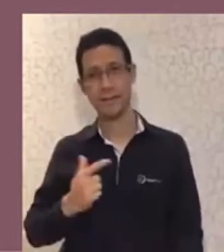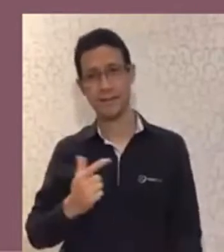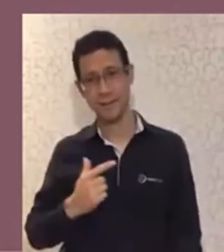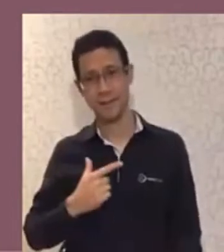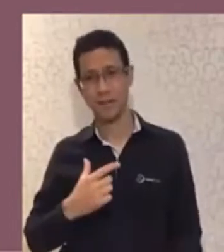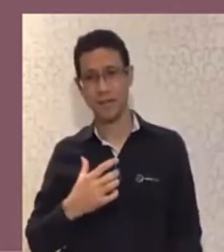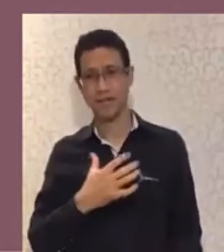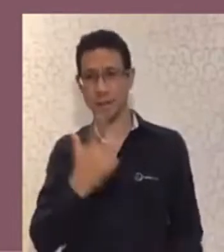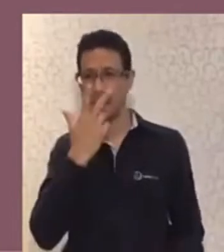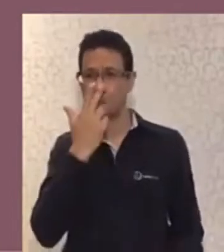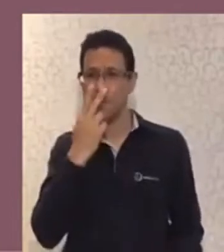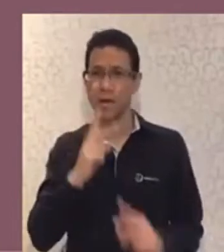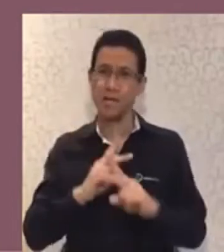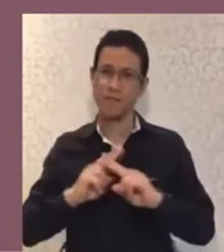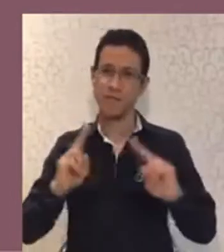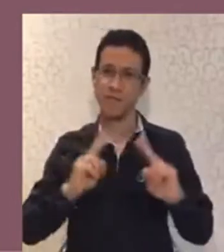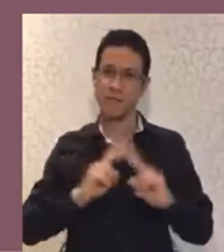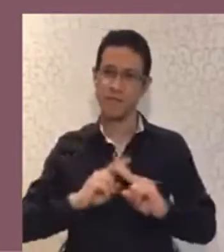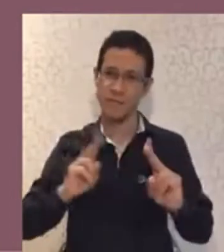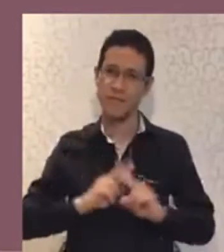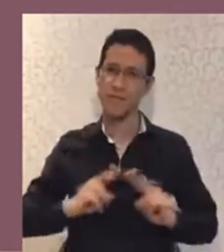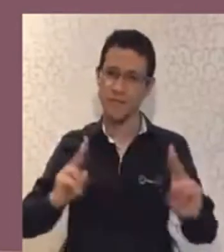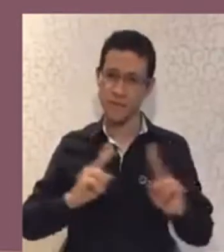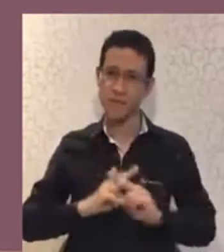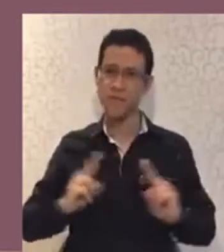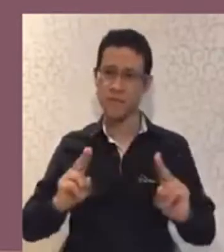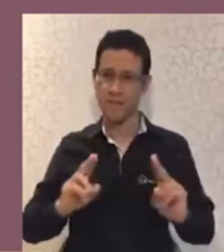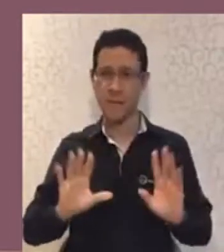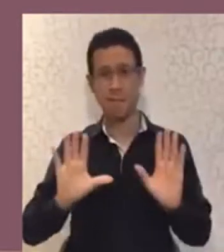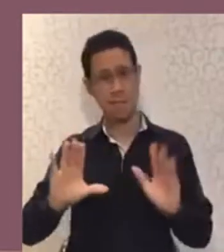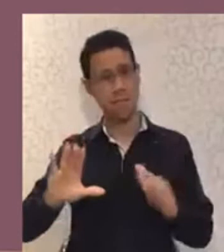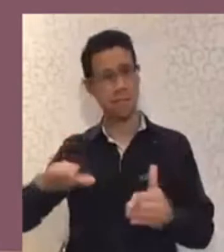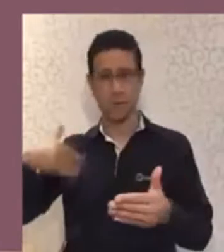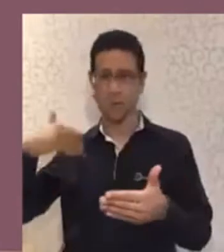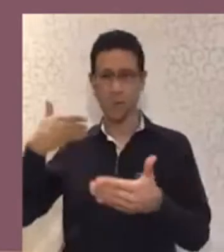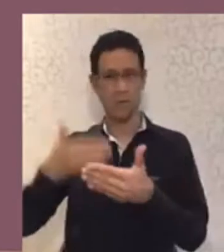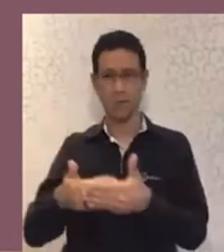maquiada, mas elas se mantêm.